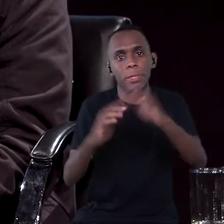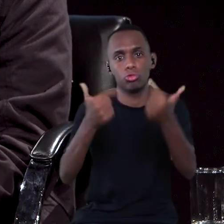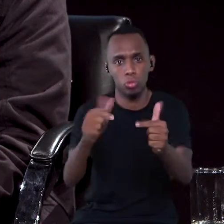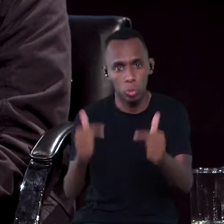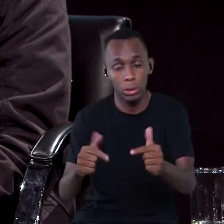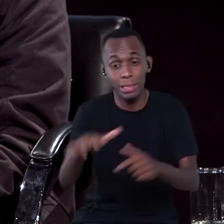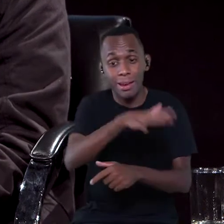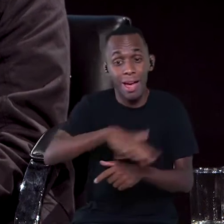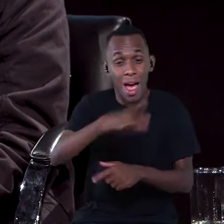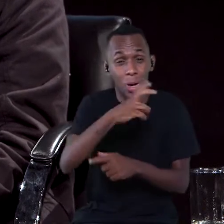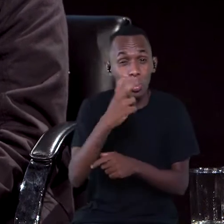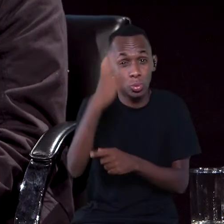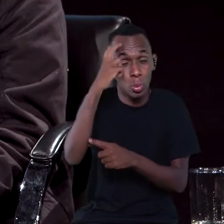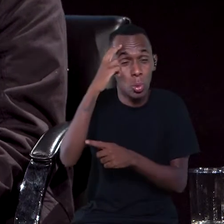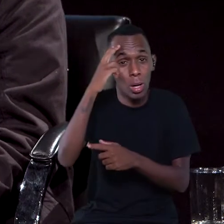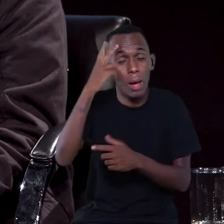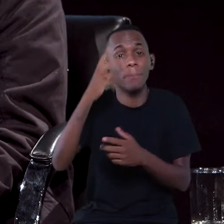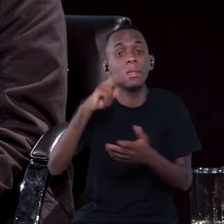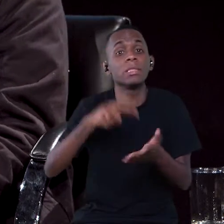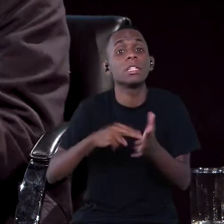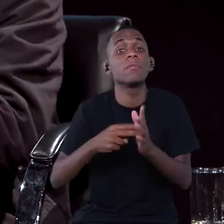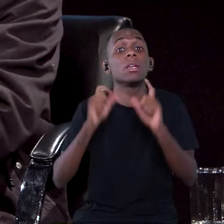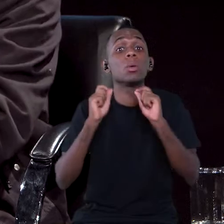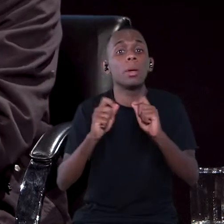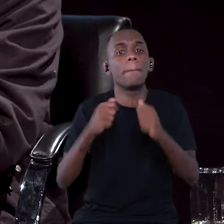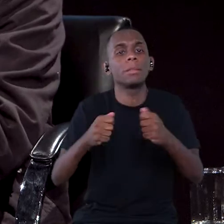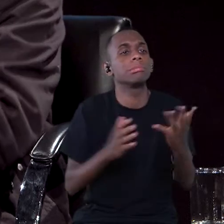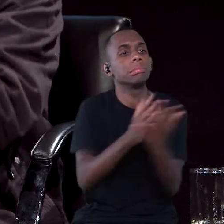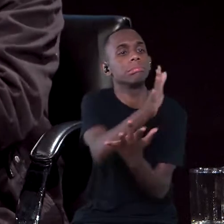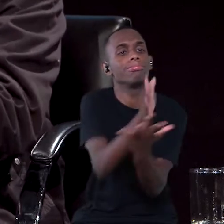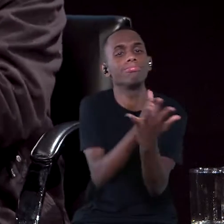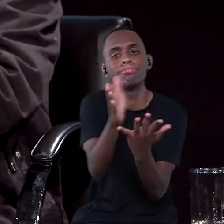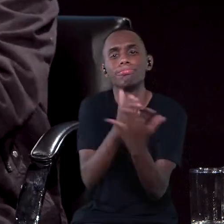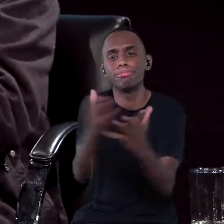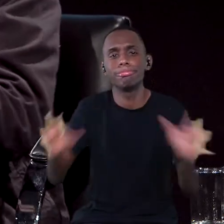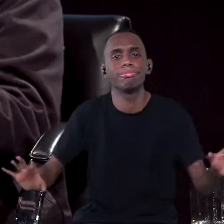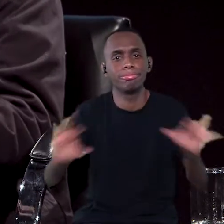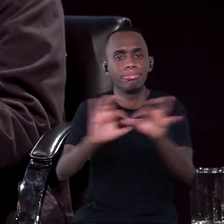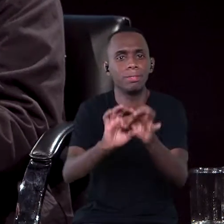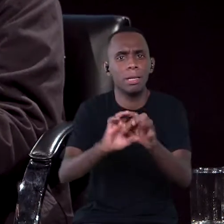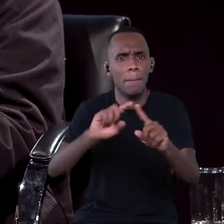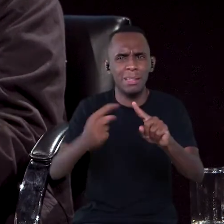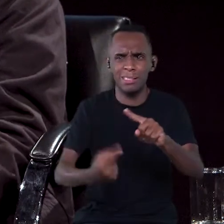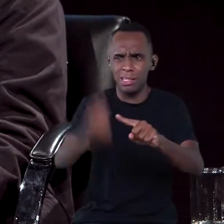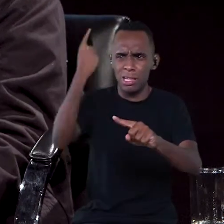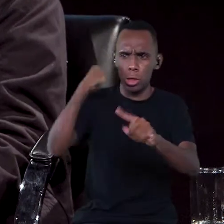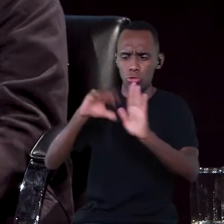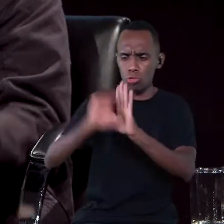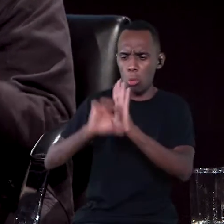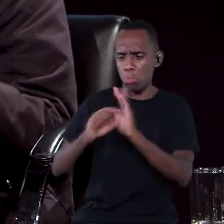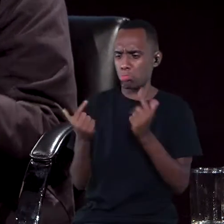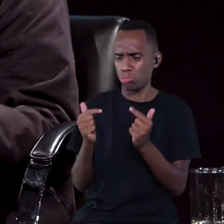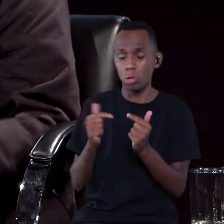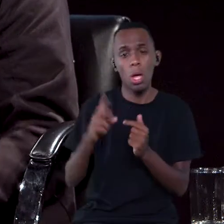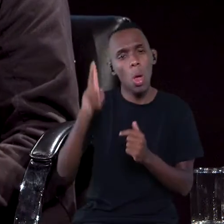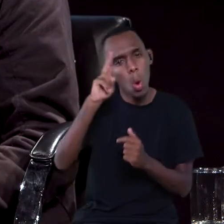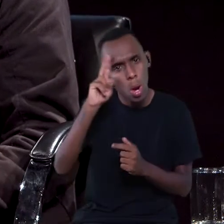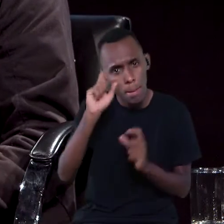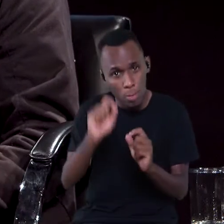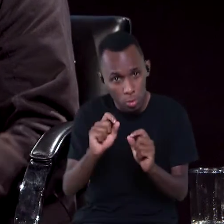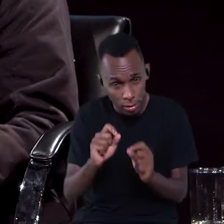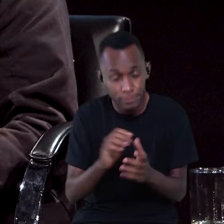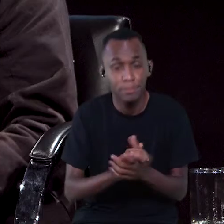campo cultural, isso nos obrigou a ser multidisciplinares, quando essa terminologia nem existia. Né?